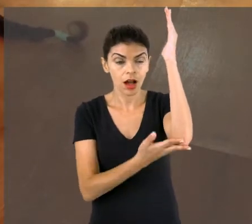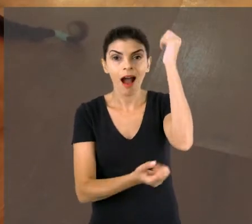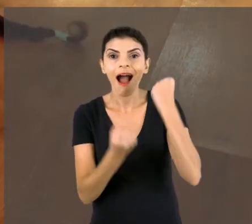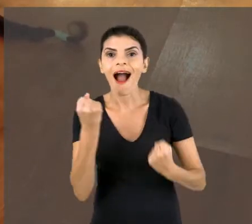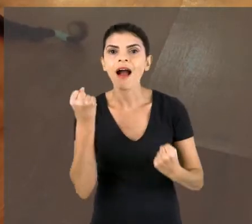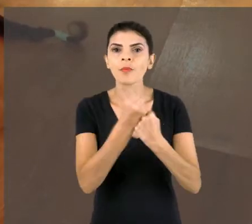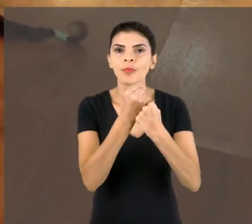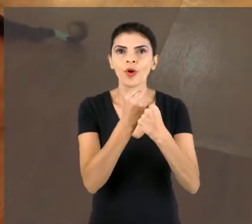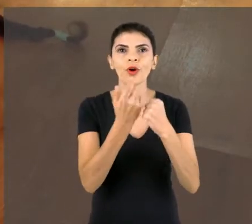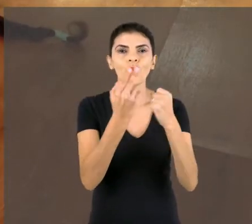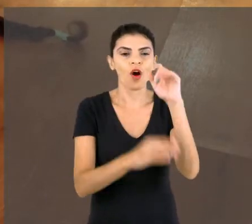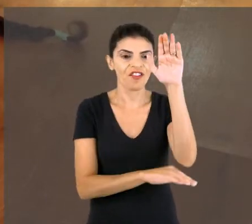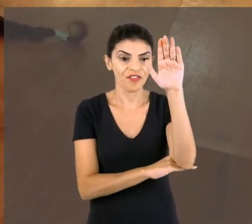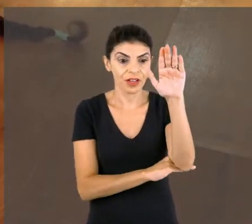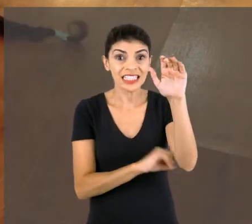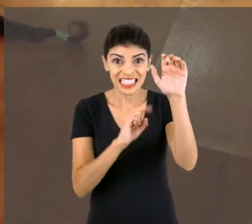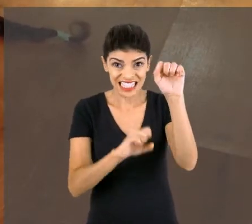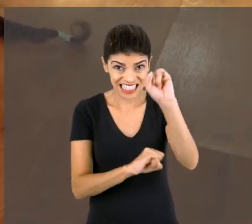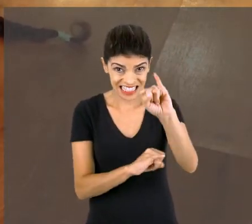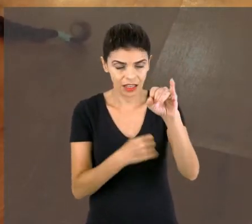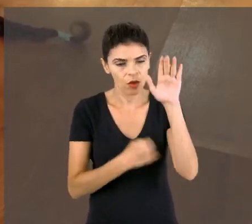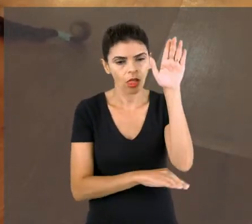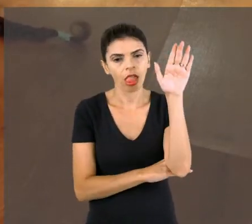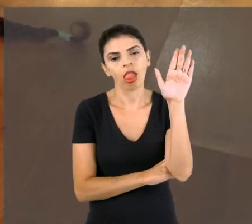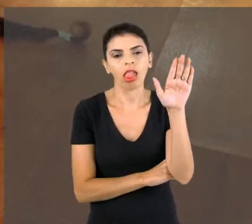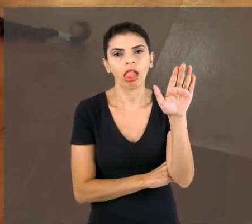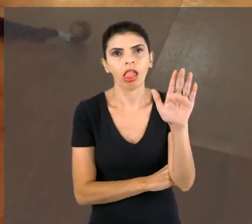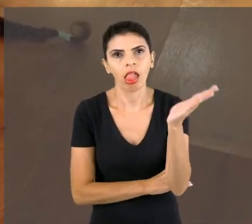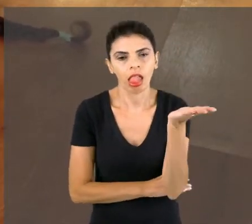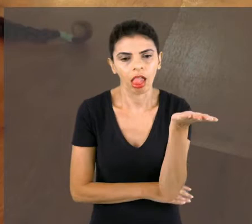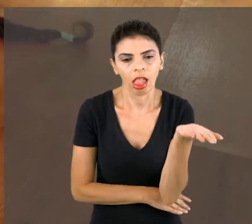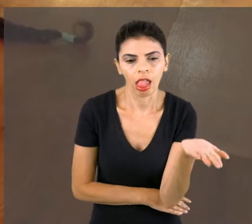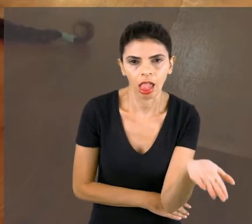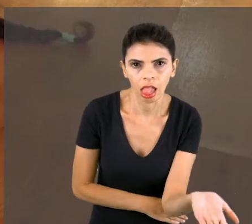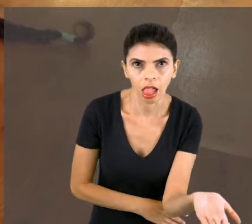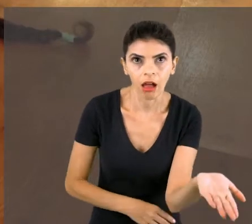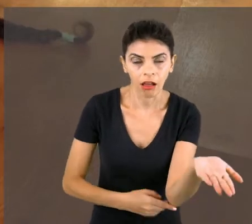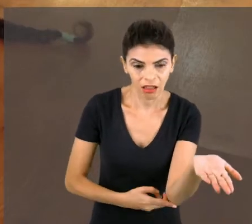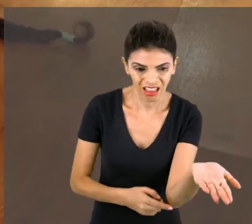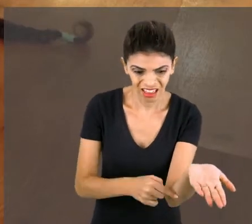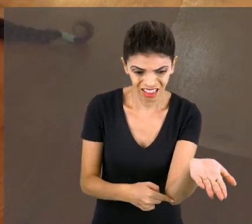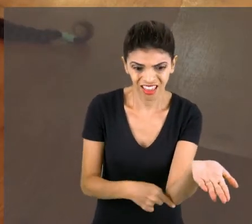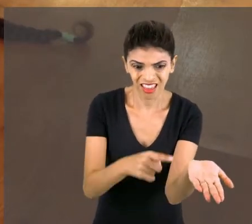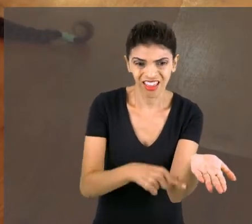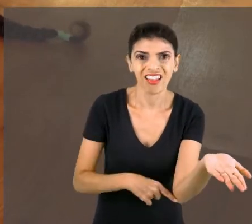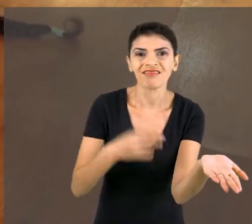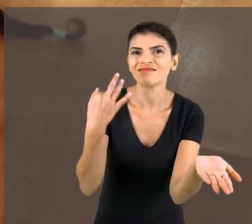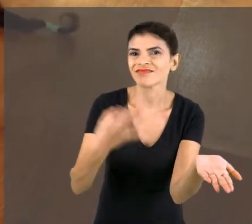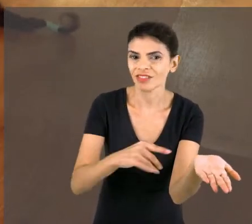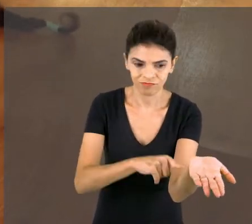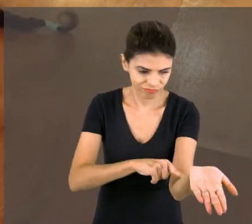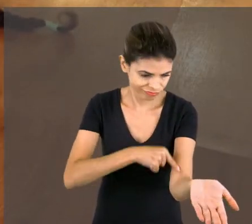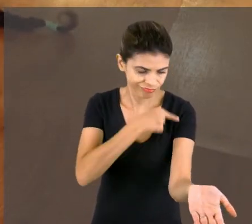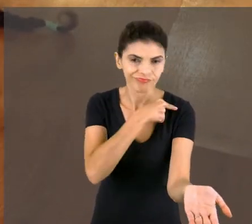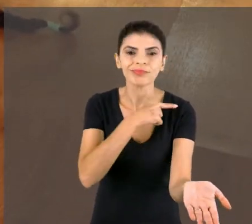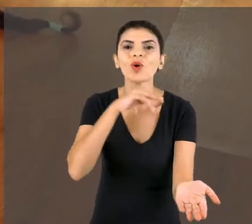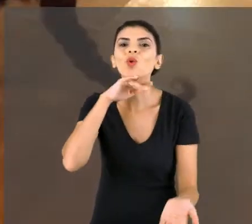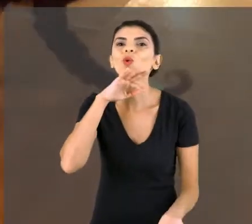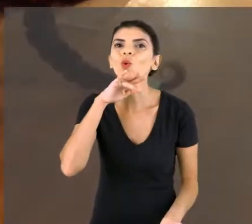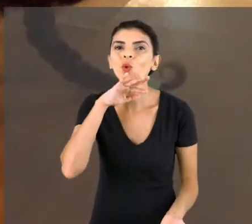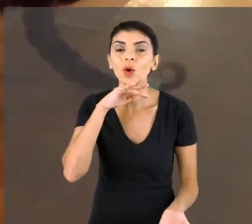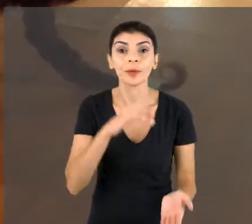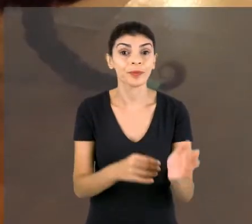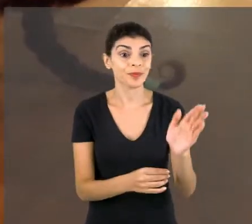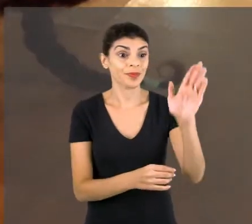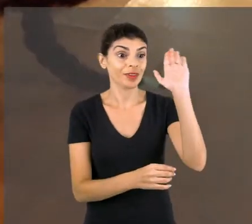mesmo é para frente. Se eu começar a desequilibrar para frente, eu vou começar a sentir mais lá na ponta do cotovelo. Isso também é ruim.